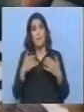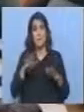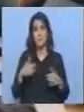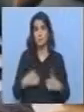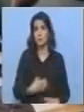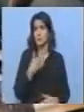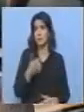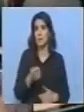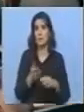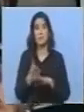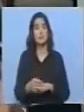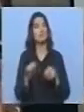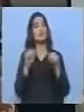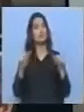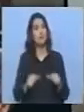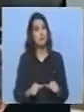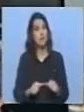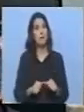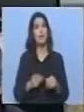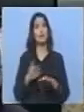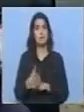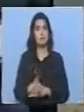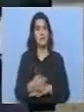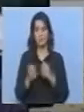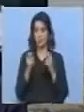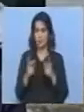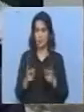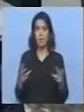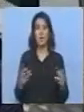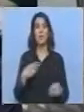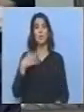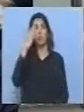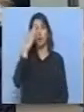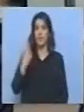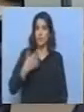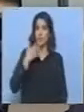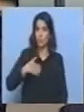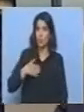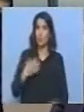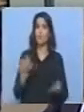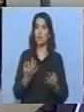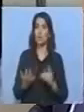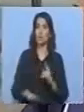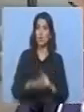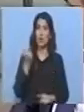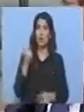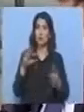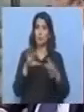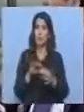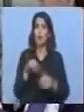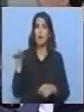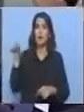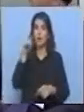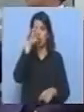vista do acesso ao sistema, do acesso universal ao sistema. E acho que devemos estar orgulhosos daquilo que foi feito, especialmente aqueles